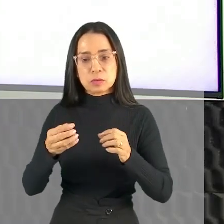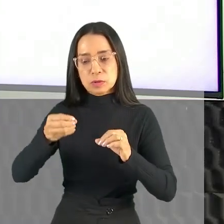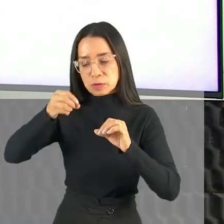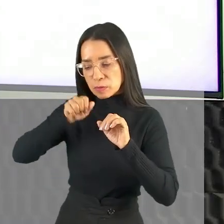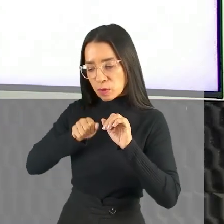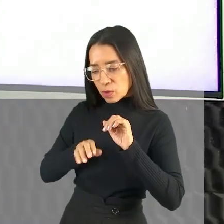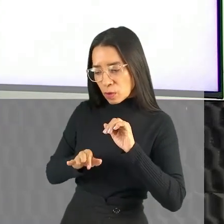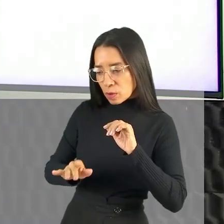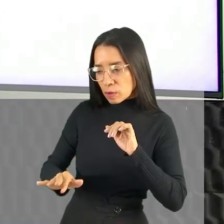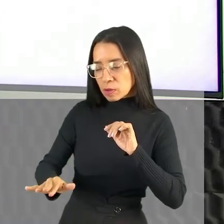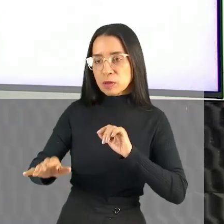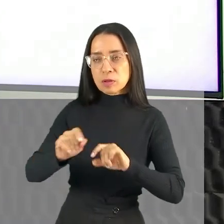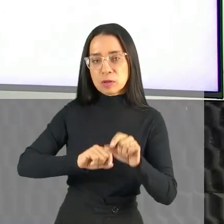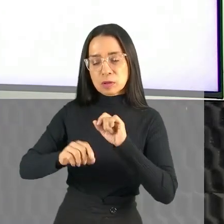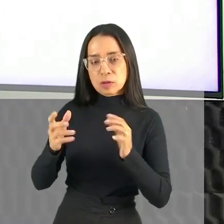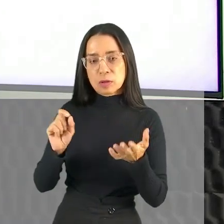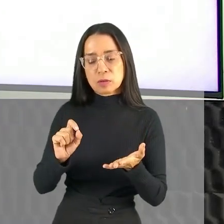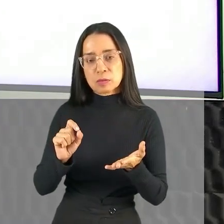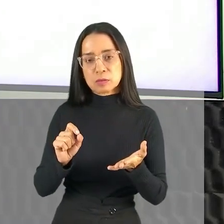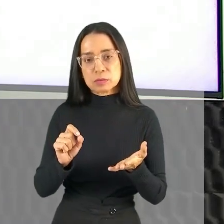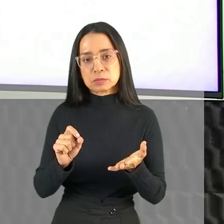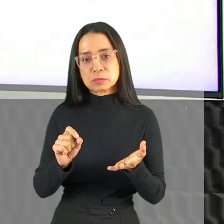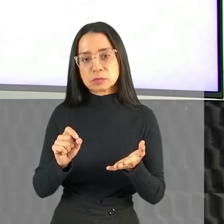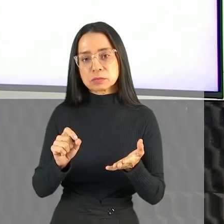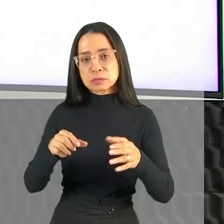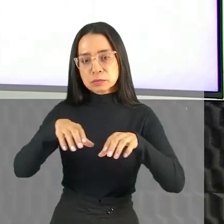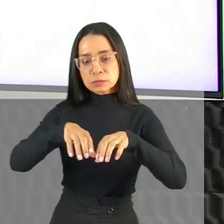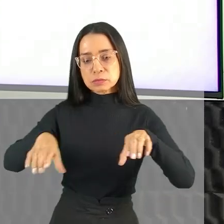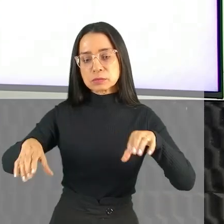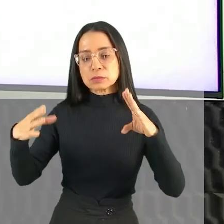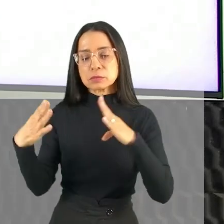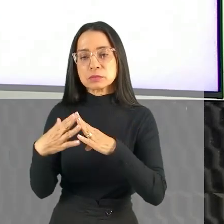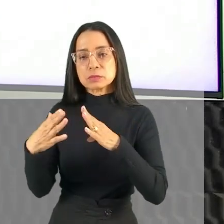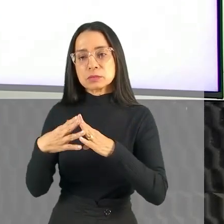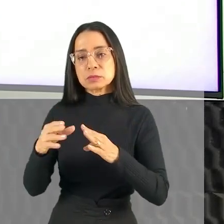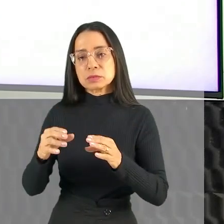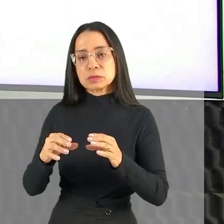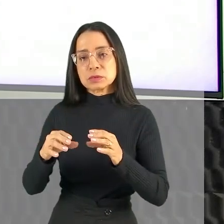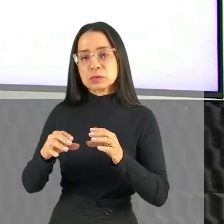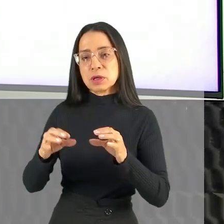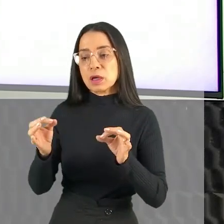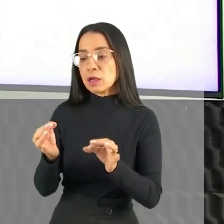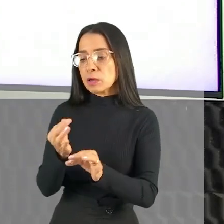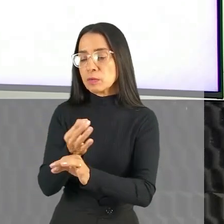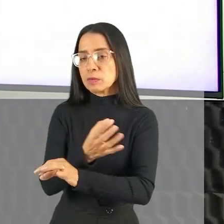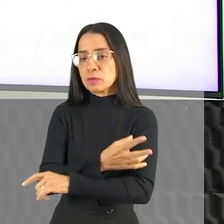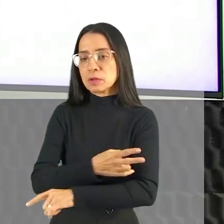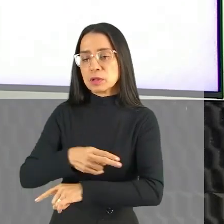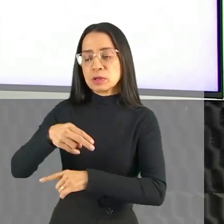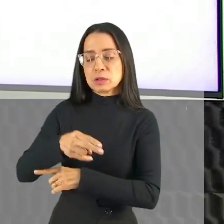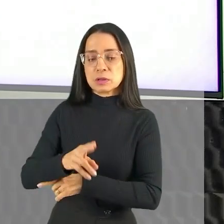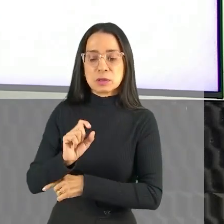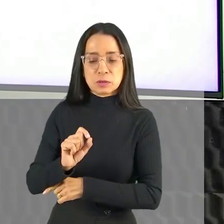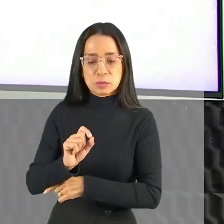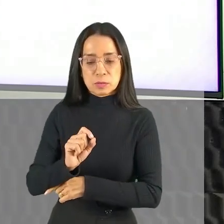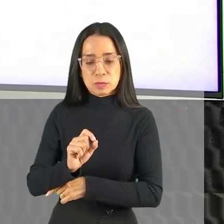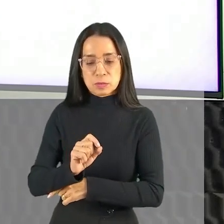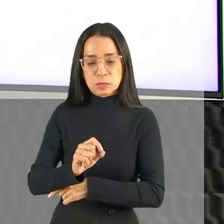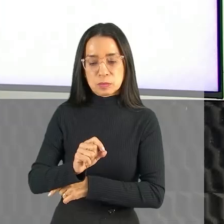quê? O esgoto doméstico predominantemente leva o nitrogênio. A agricultura, por meio